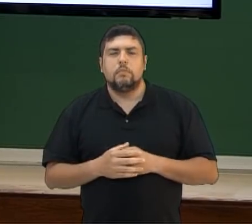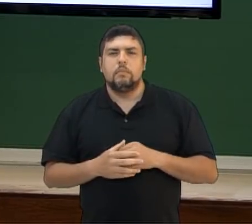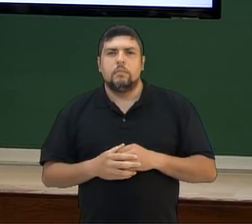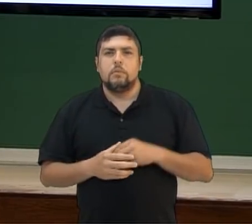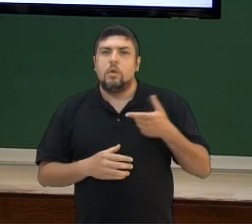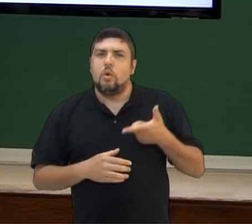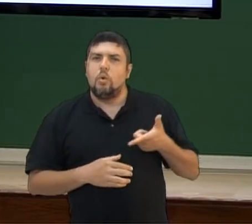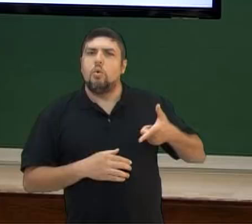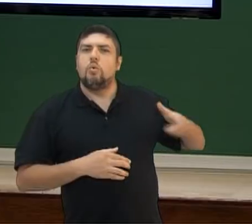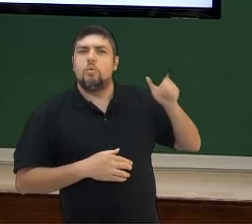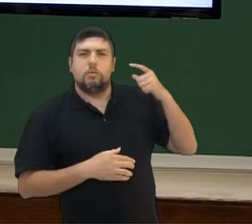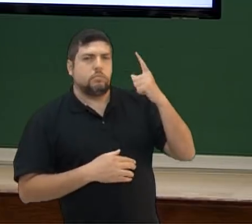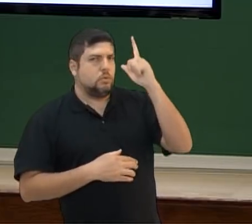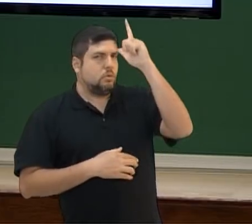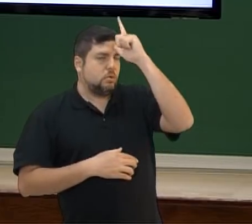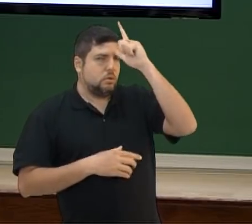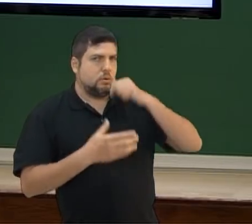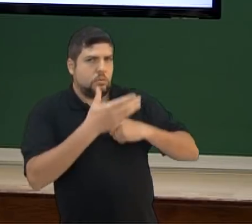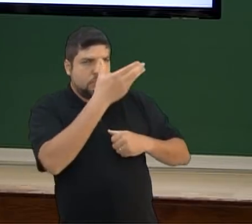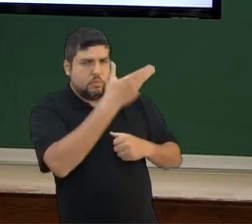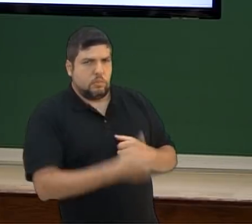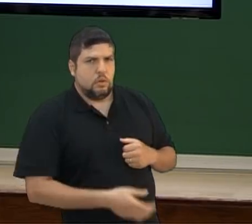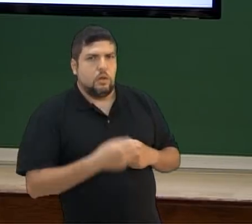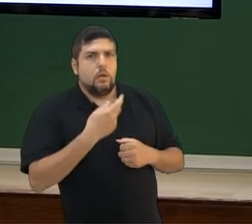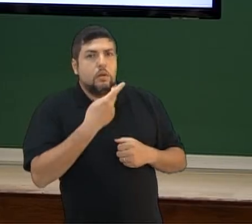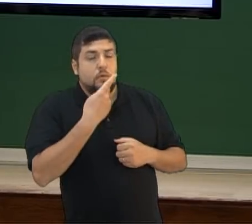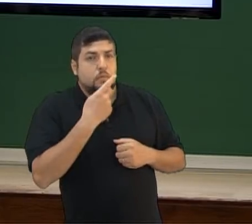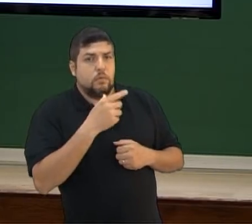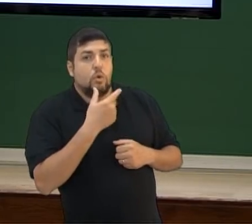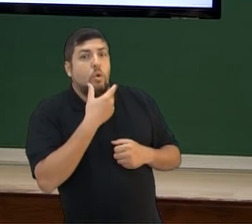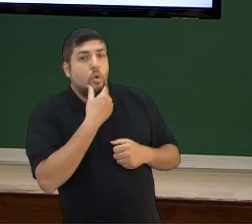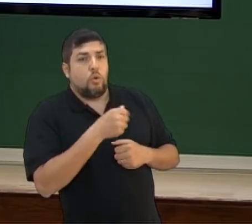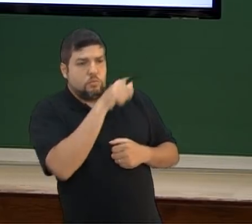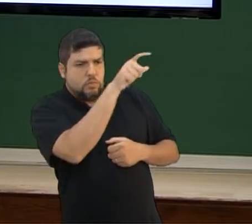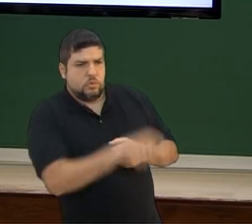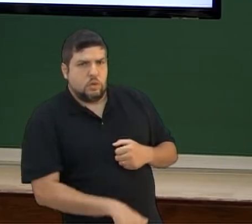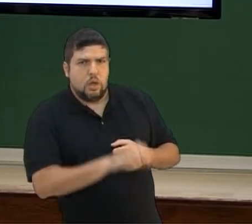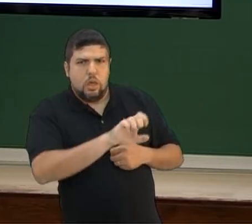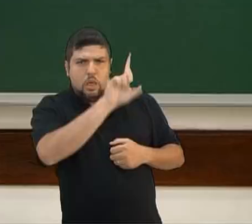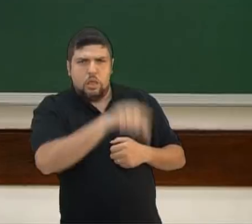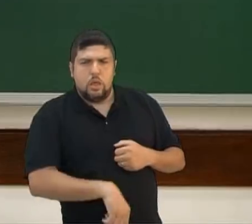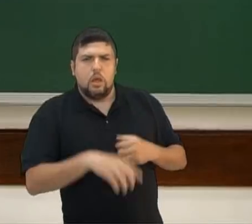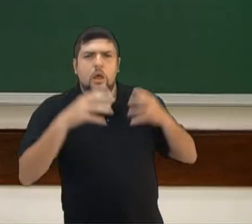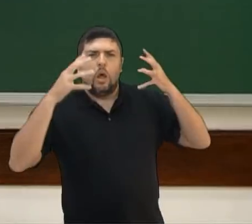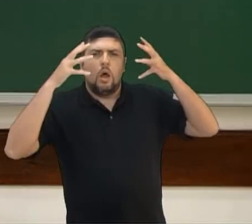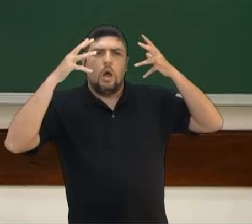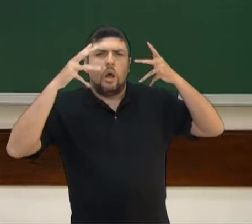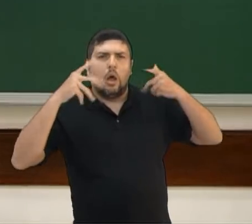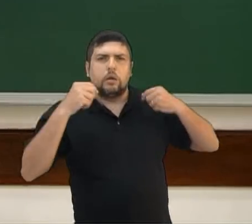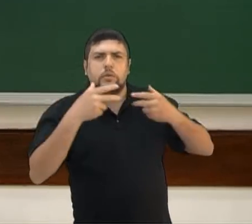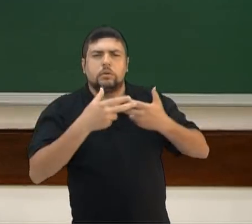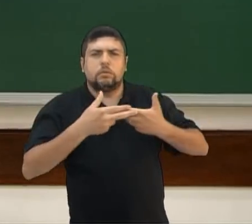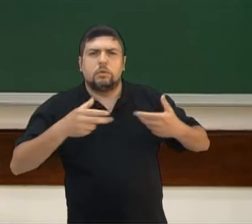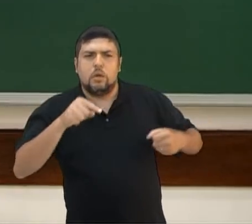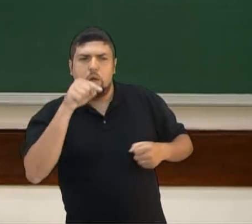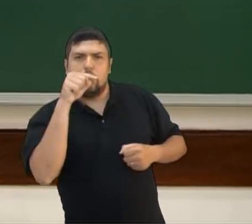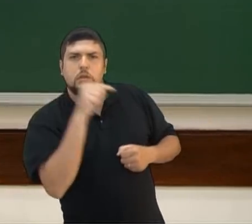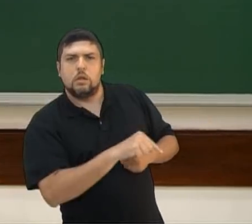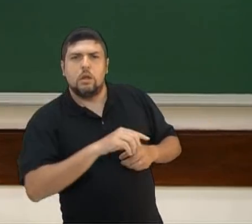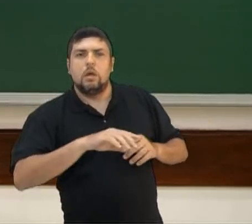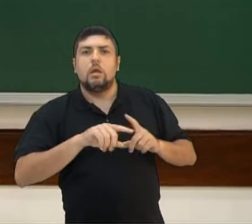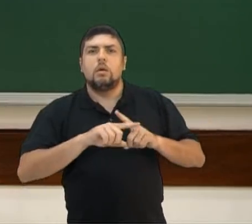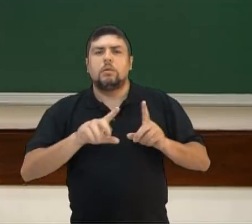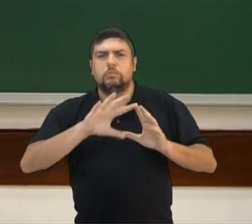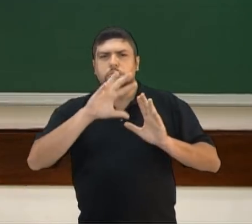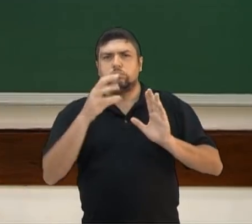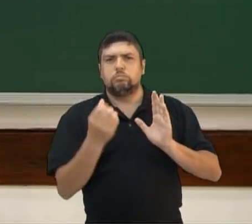para informação, chamou o homem de animal simbólico, porque para nós as coisas possuem significado e